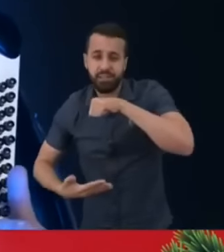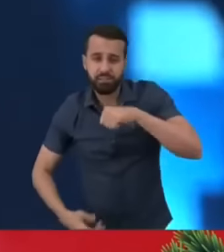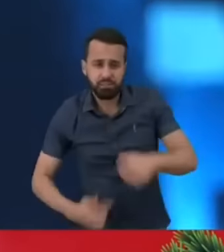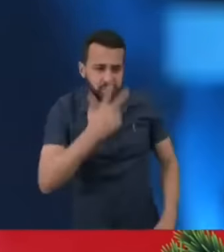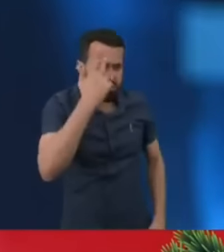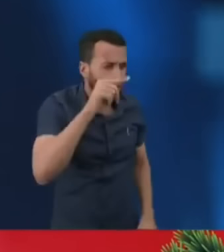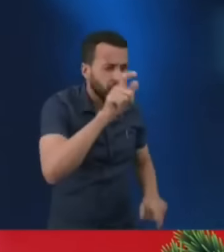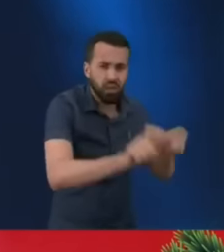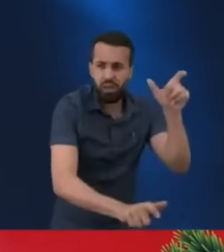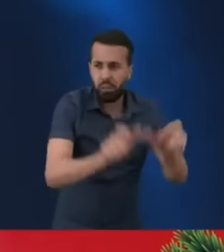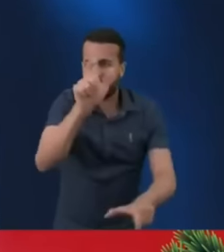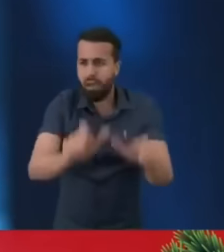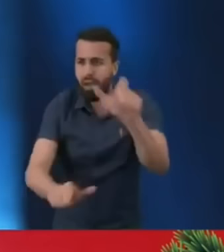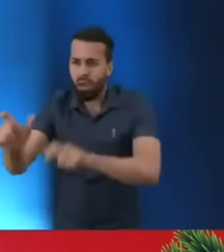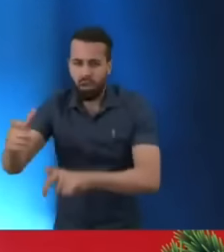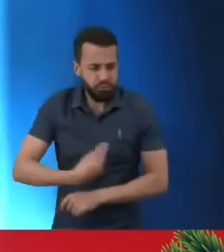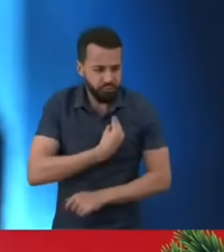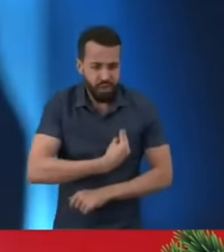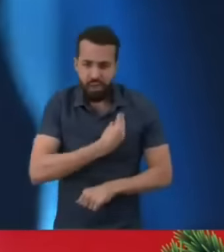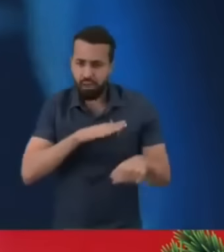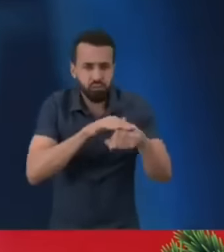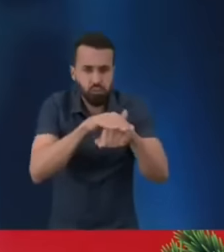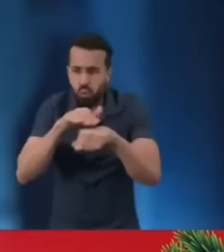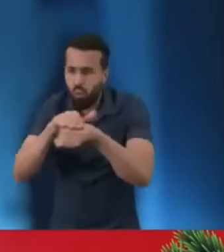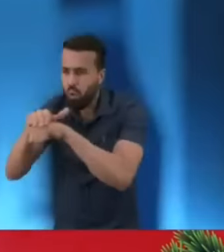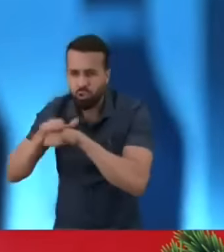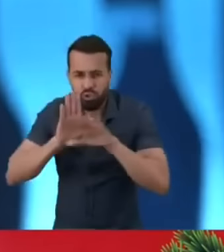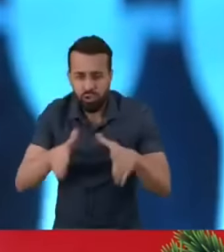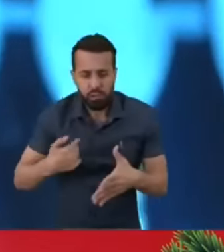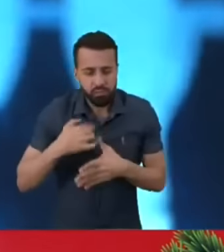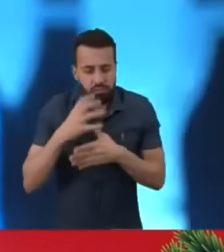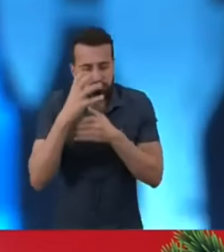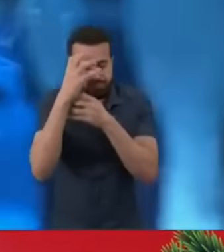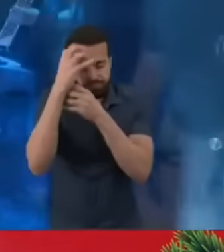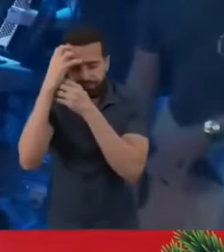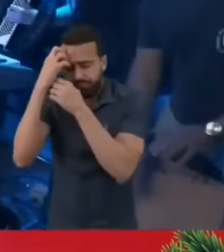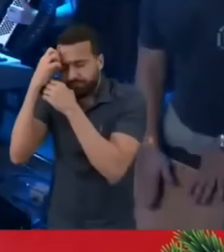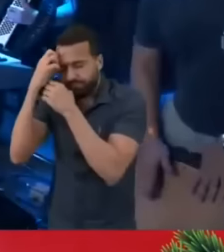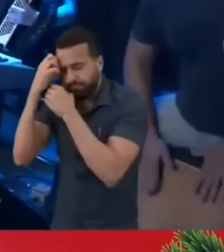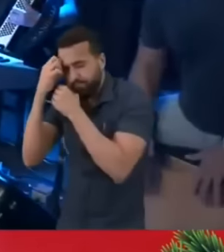os integrantes da vida noturna se